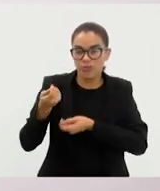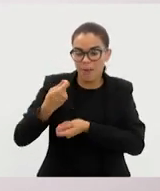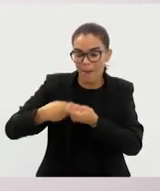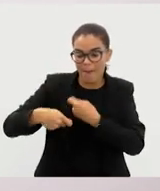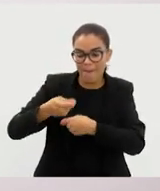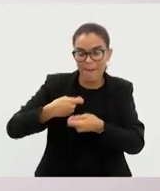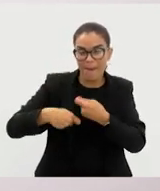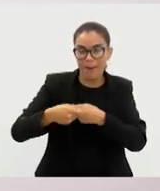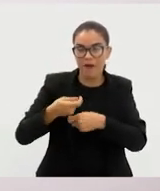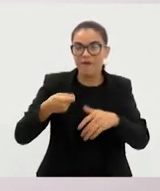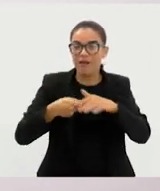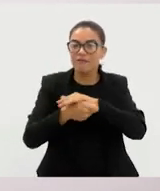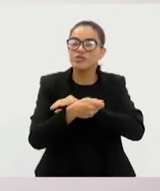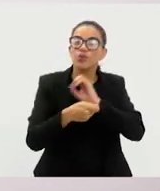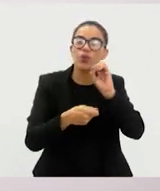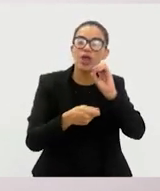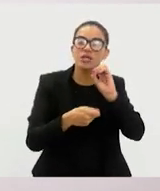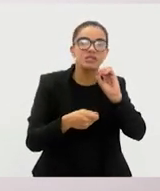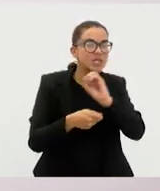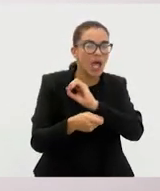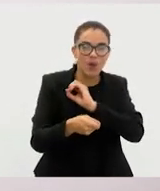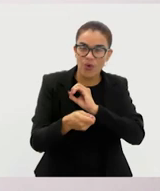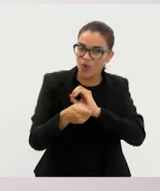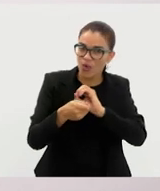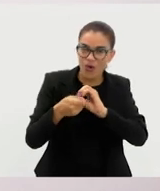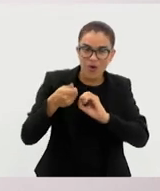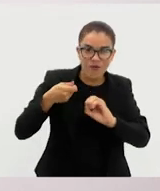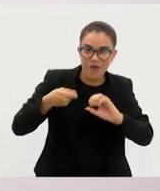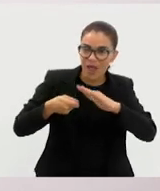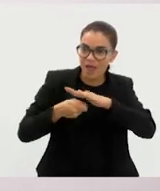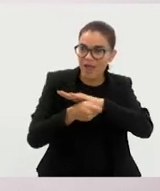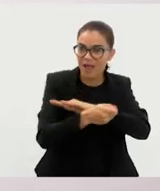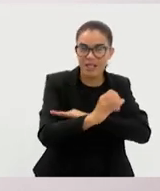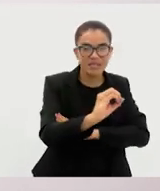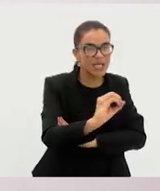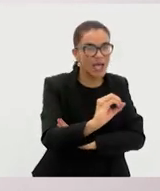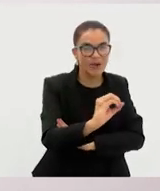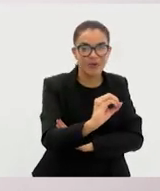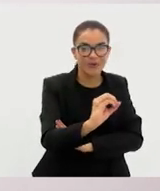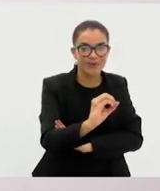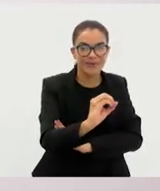zero. Teve 5 bilhões esse ano, mas esse ano vai ter zero.